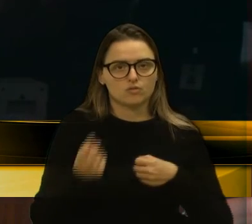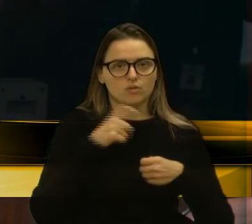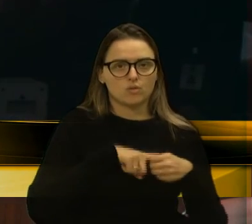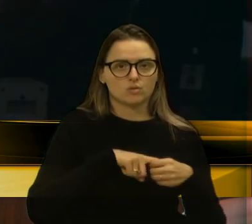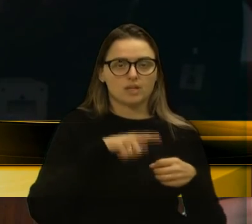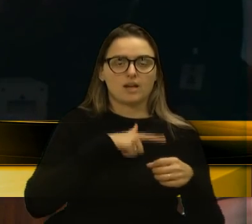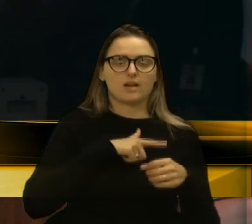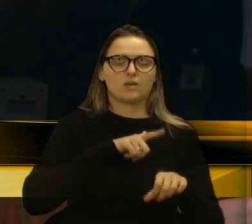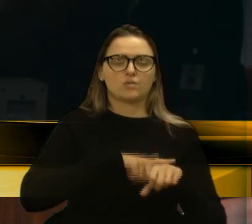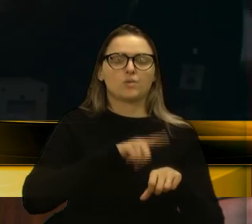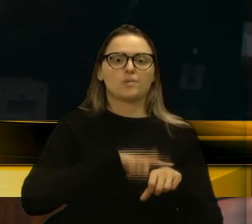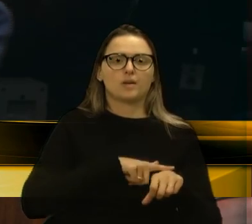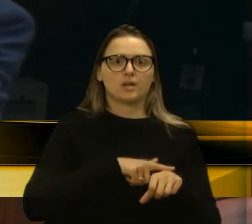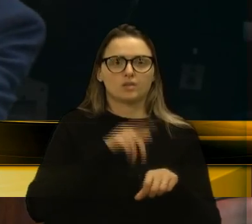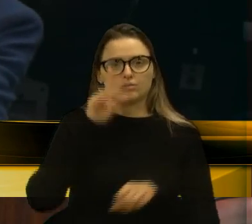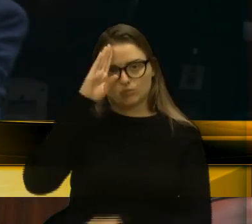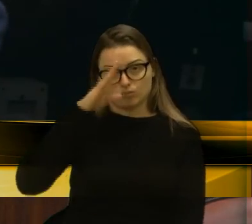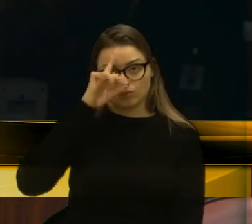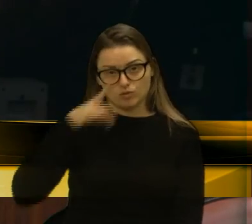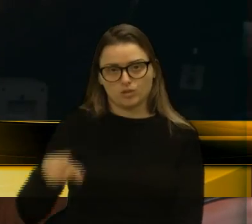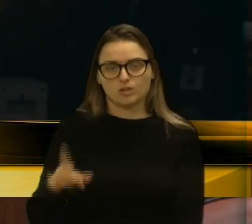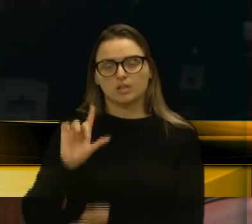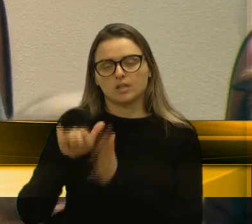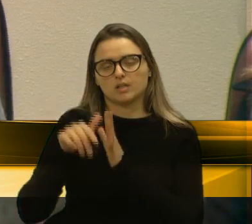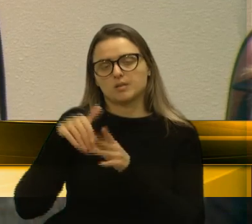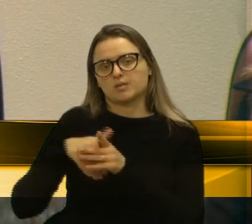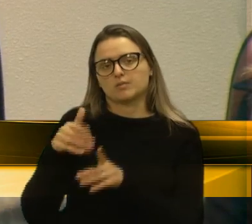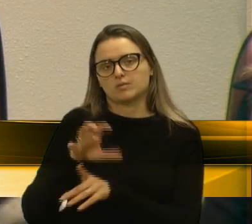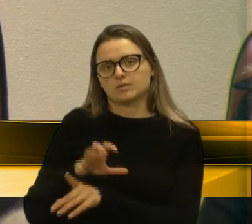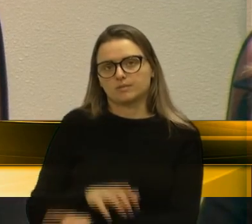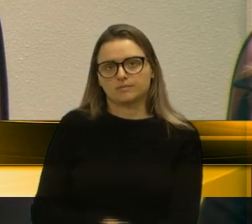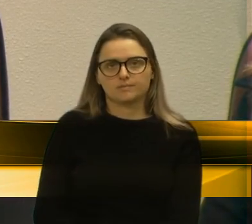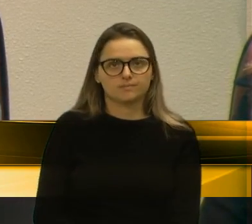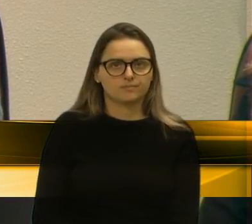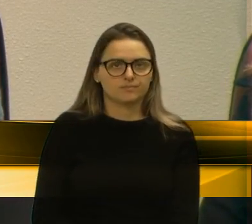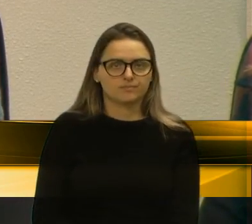de ditadura. Então era isso, senhor presidente, momento oportuno, voto contra. Vereador